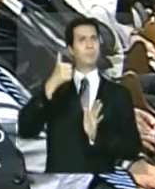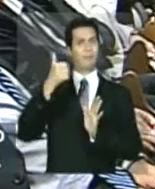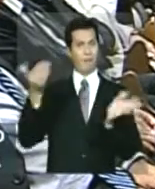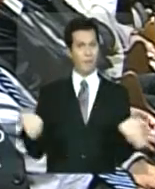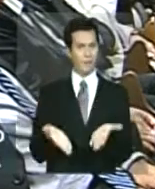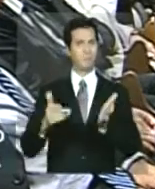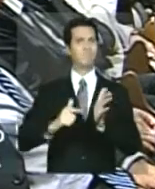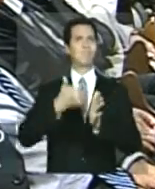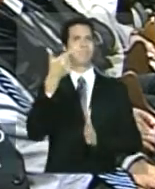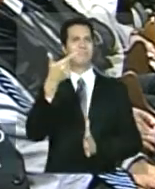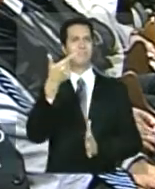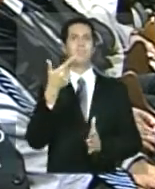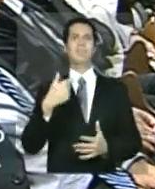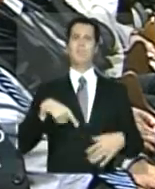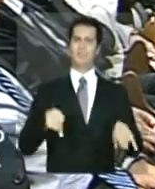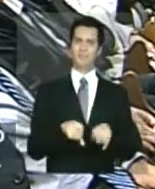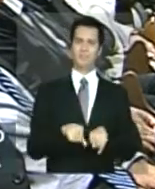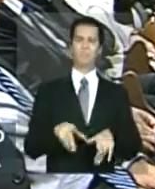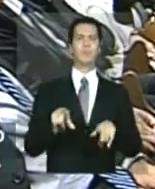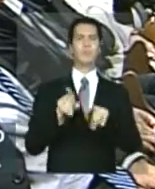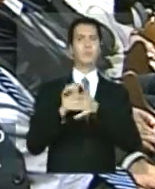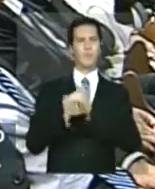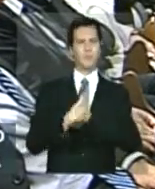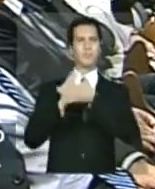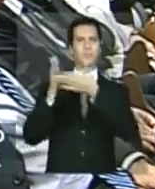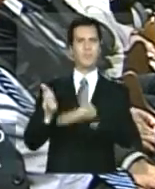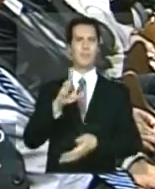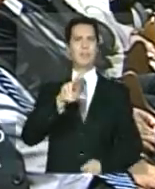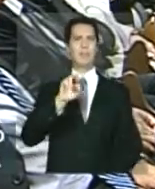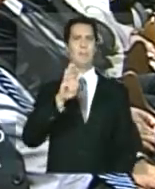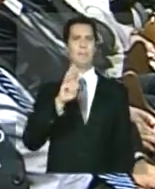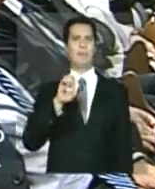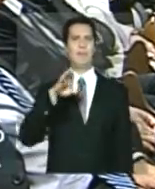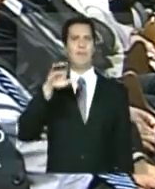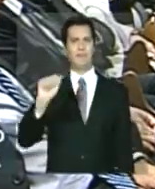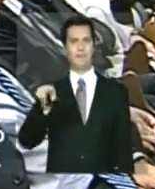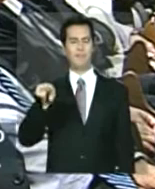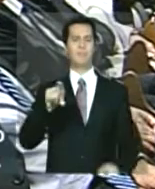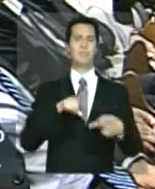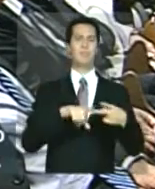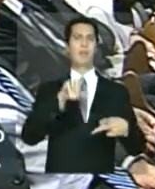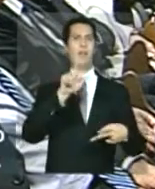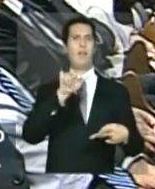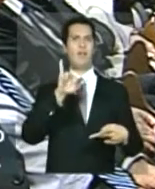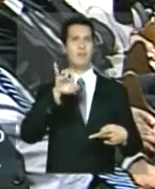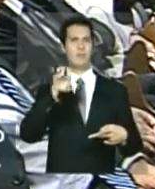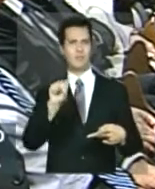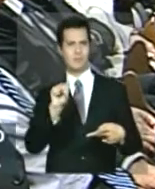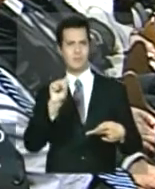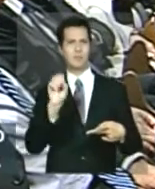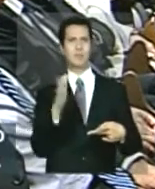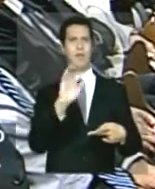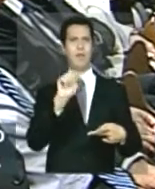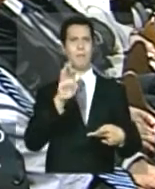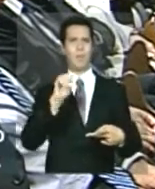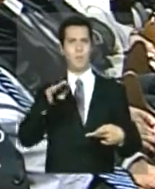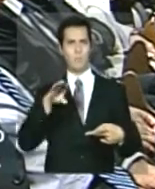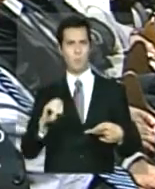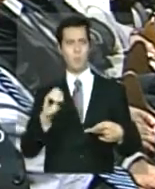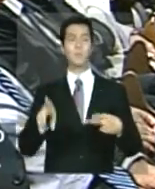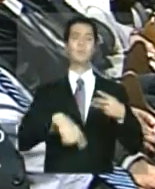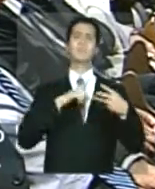eh eu cumprimento a Rebeca a Laí bramo e